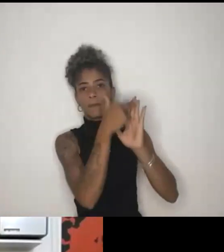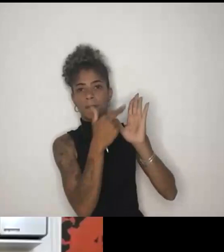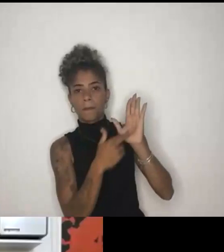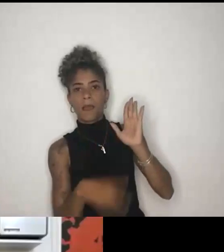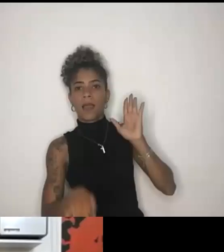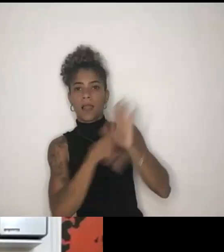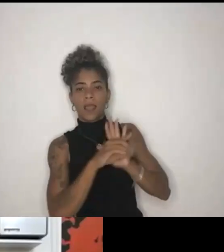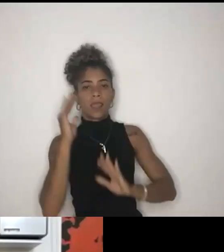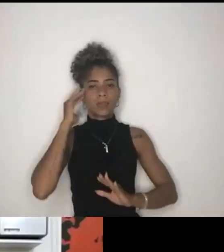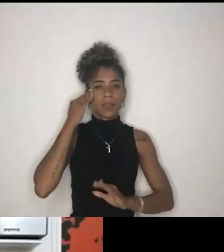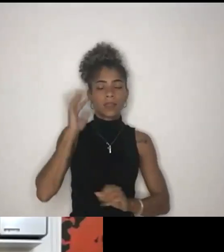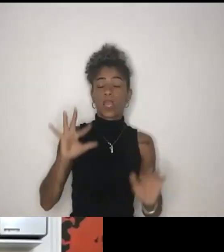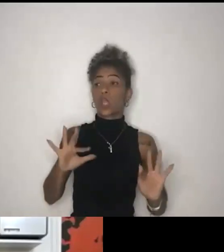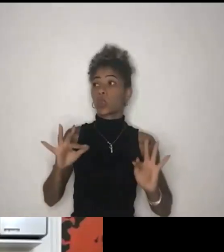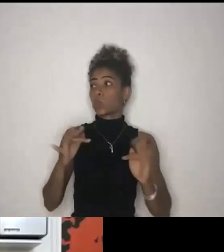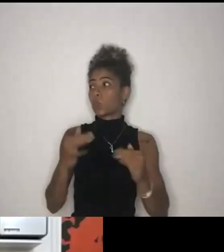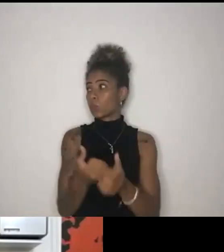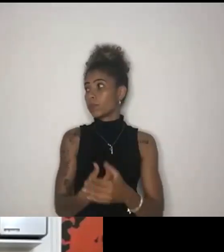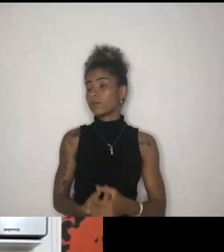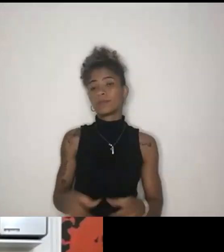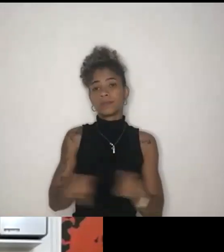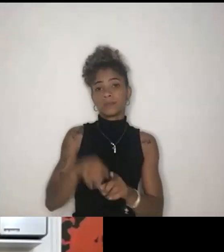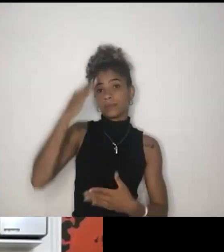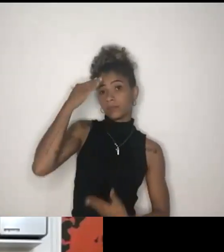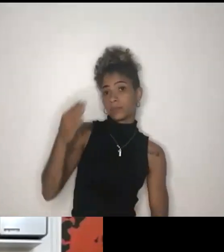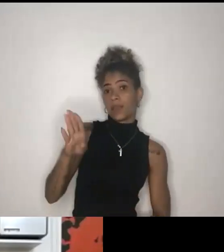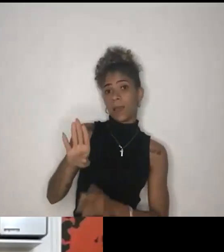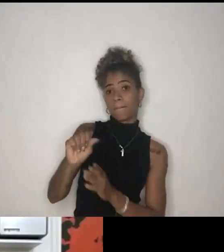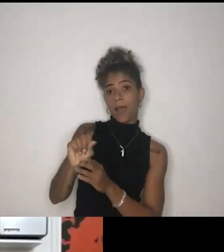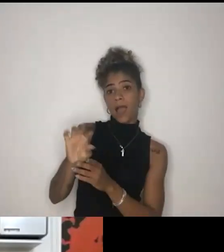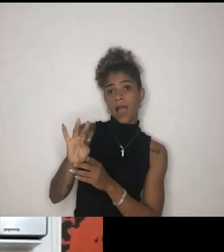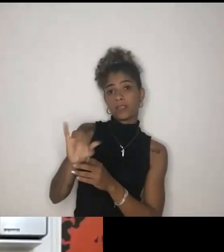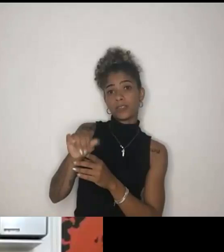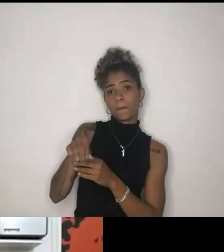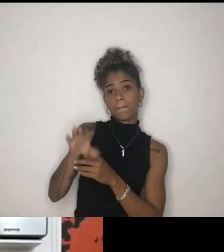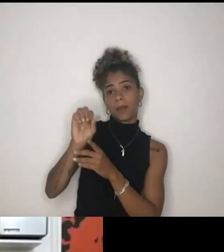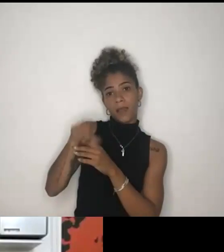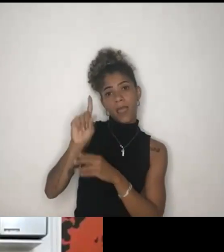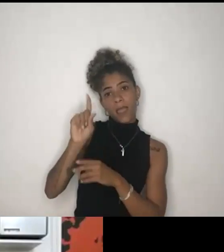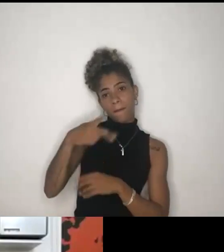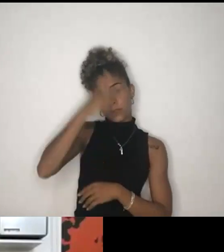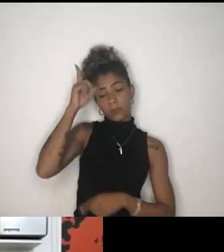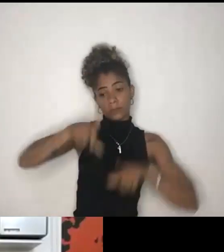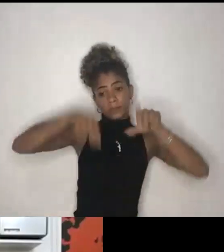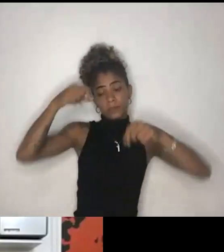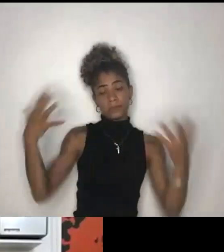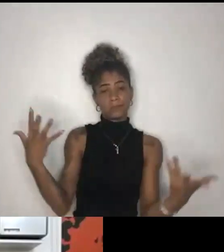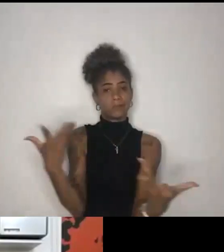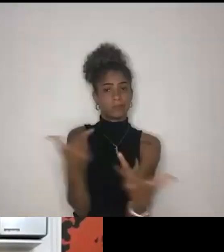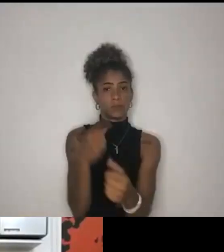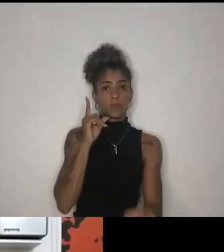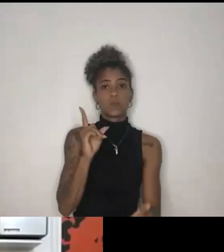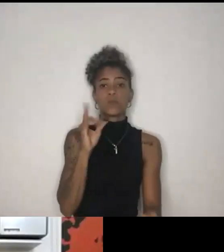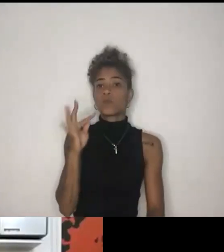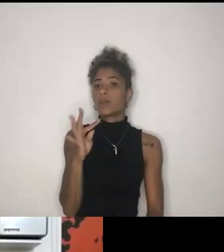entender aquilo tudo agradecer o Batman que é um criador genial uma pessoa incrível que eu conheci na virada do